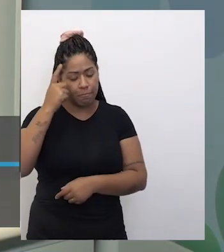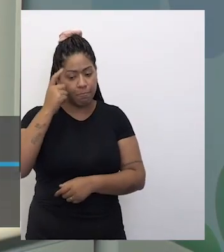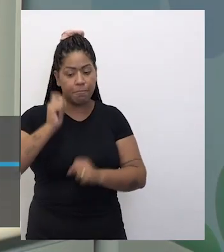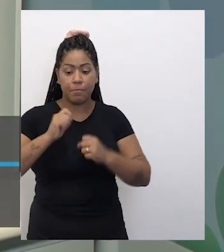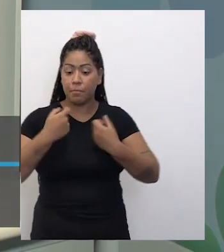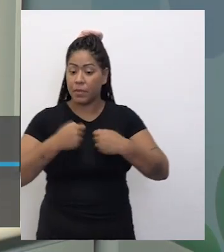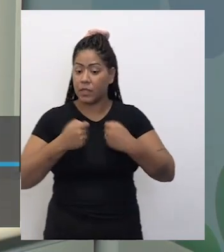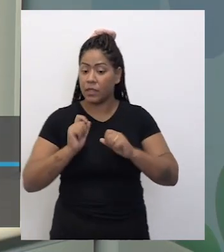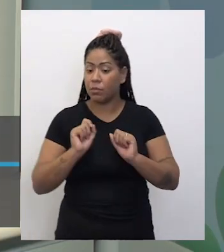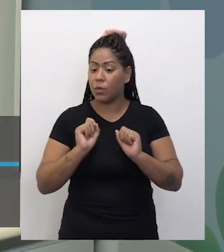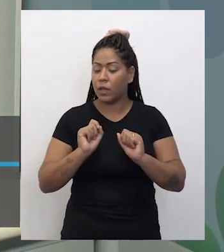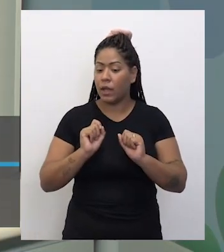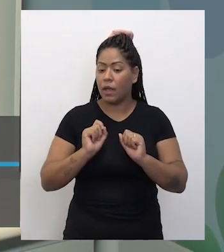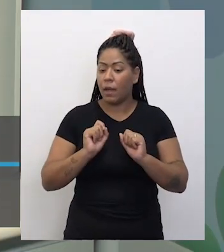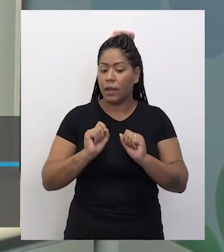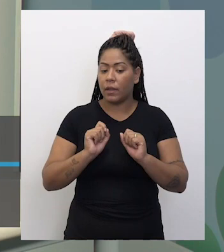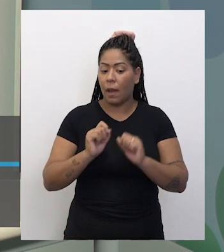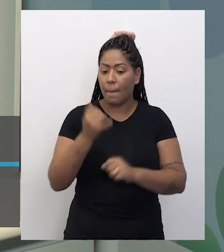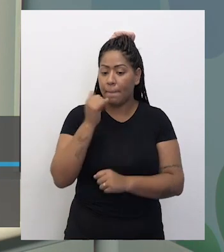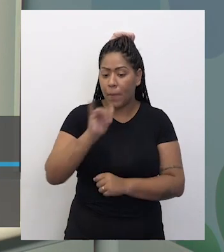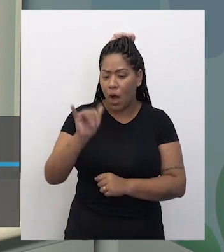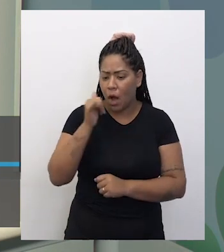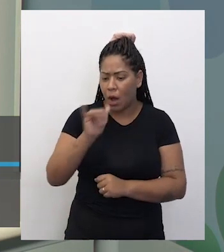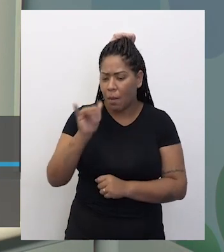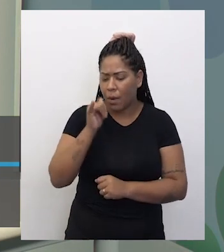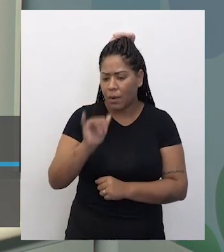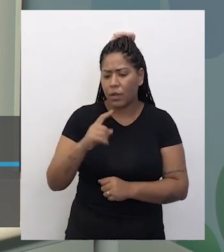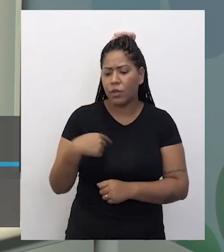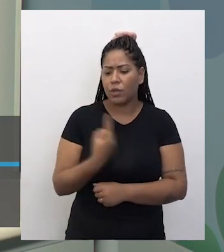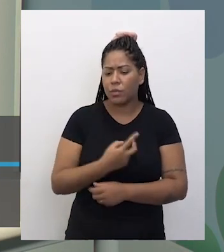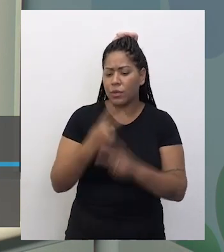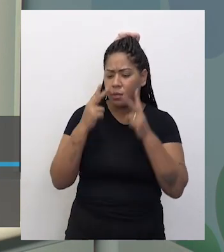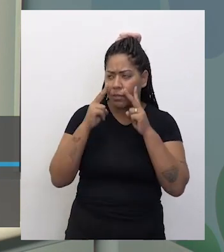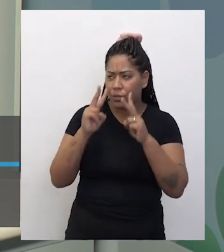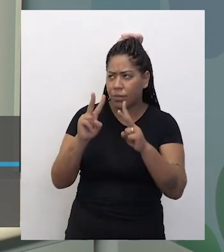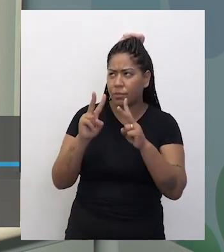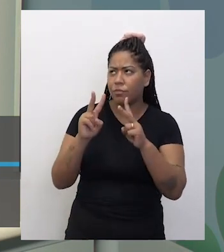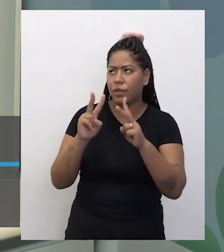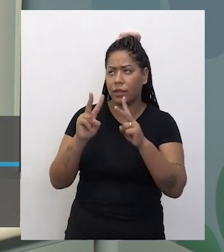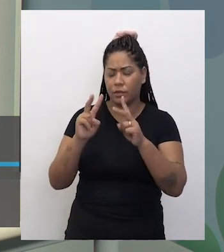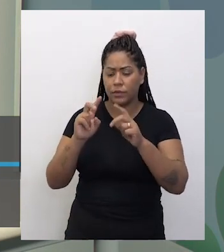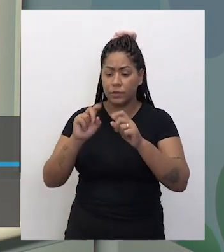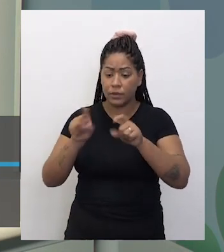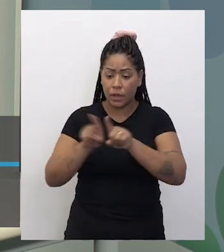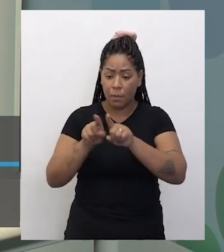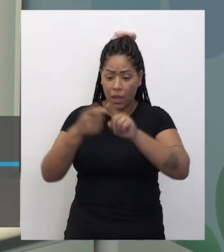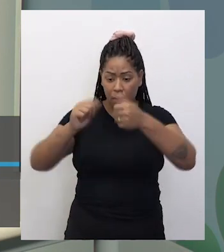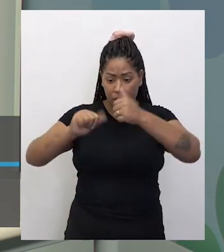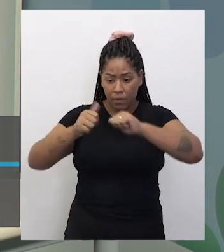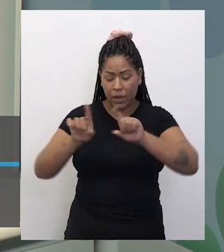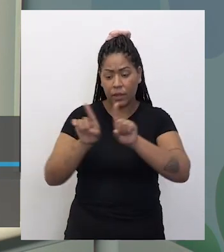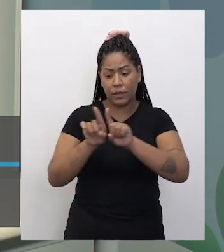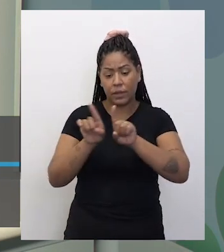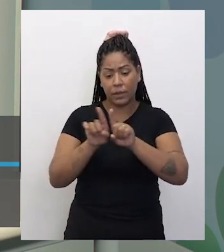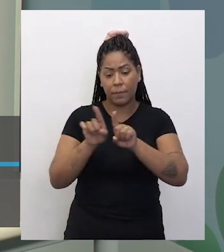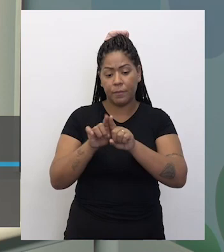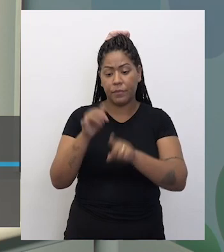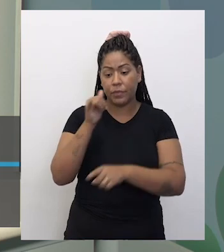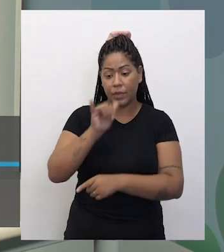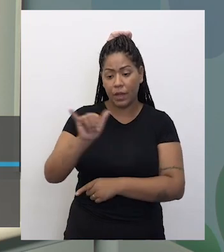nas propagandas, ok? Continuando aqui. Já que fala de propaganda, e na propaganda ela vai para a parte